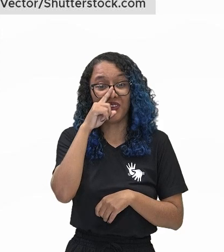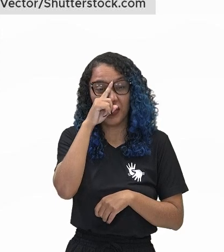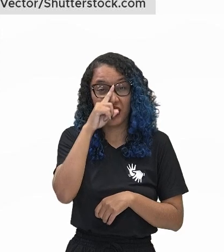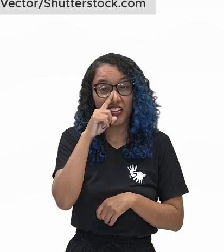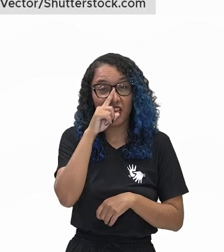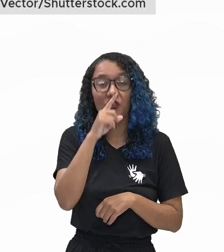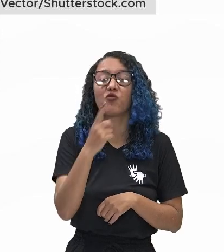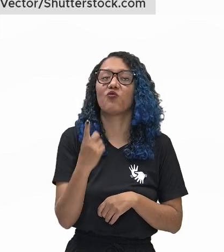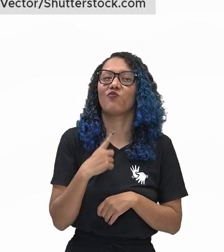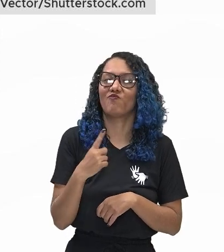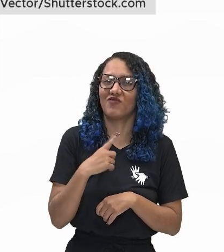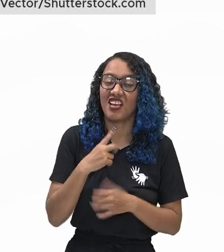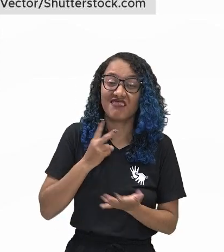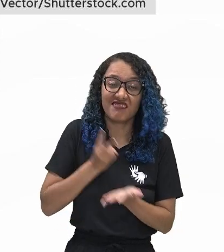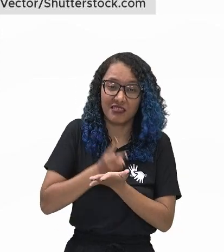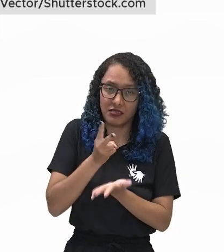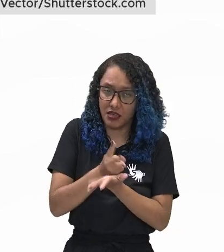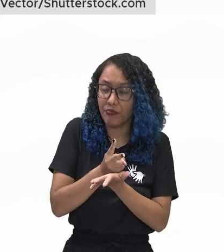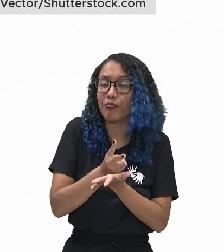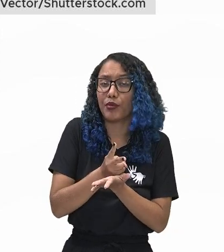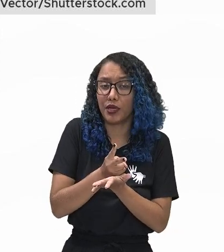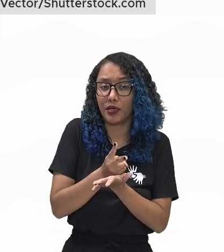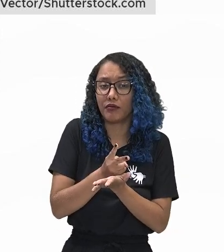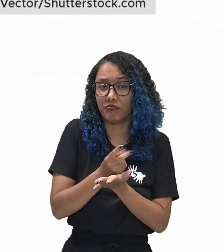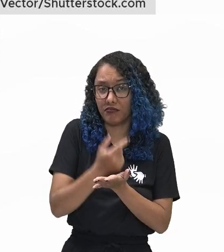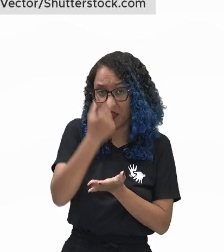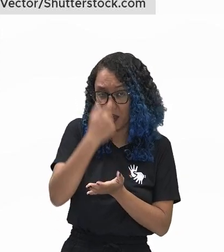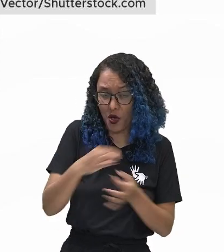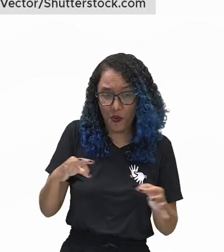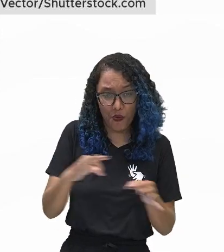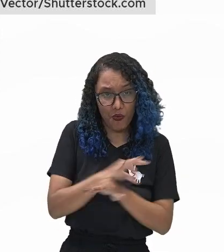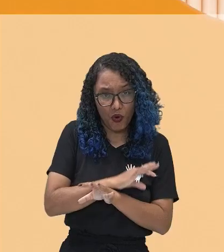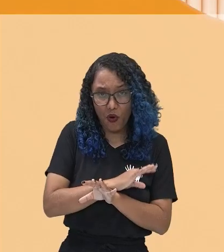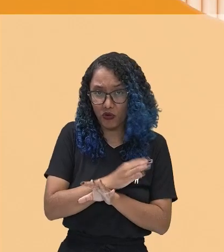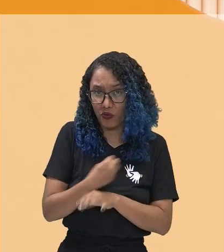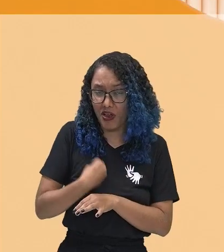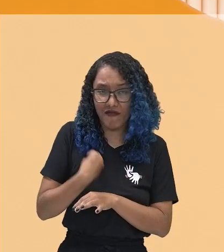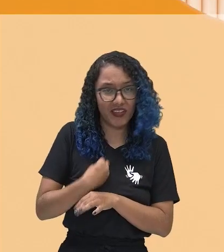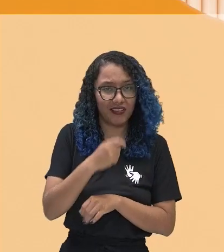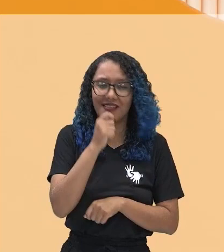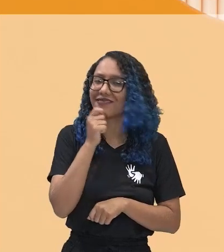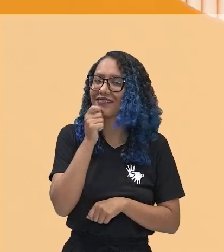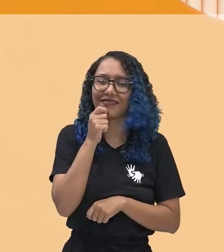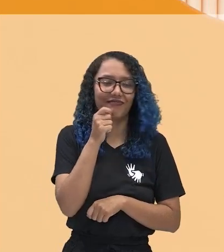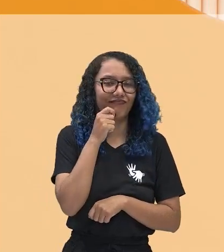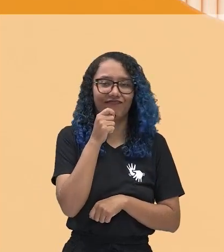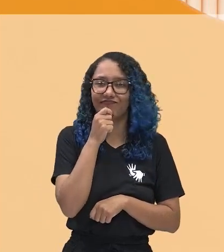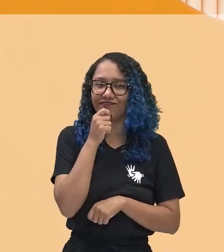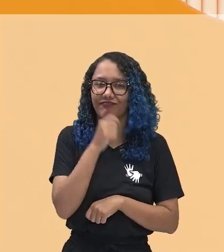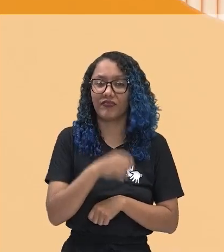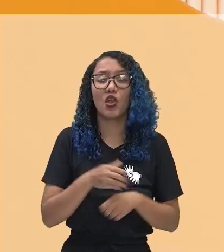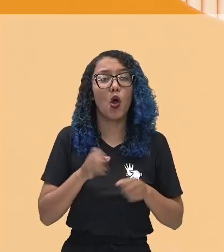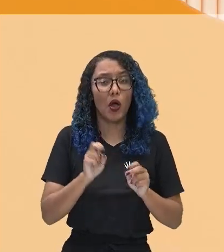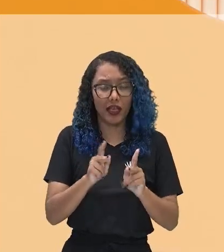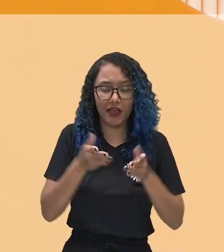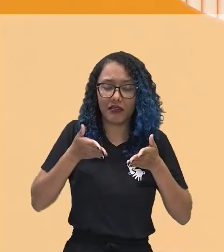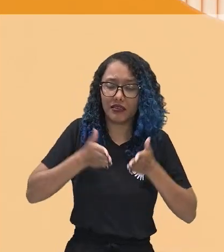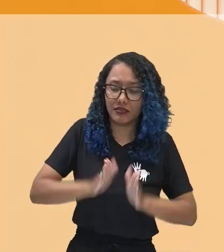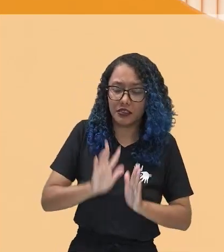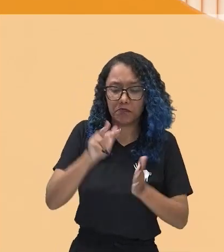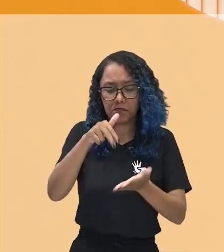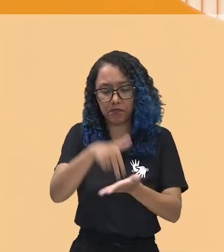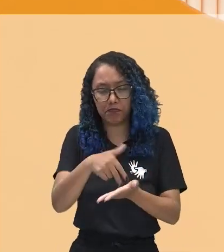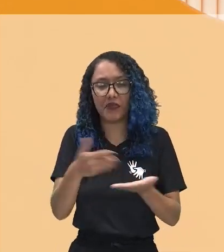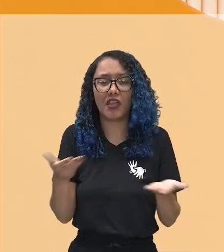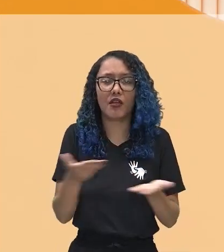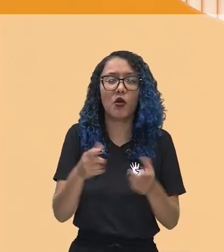ameaças. Constantemente, né? Eu não estou pronto para esse existir. Não é verdade? Eu nasci, estou aí, e agora eu vou